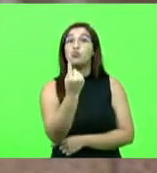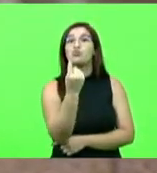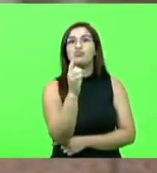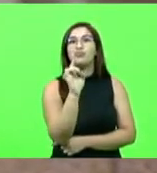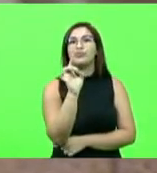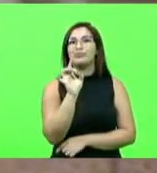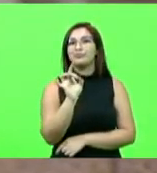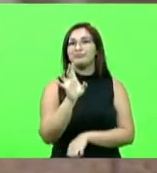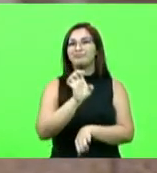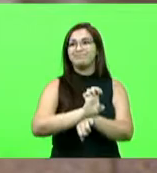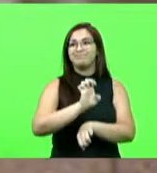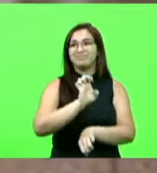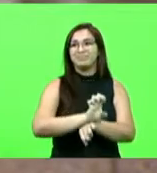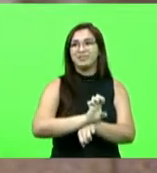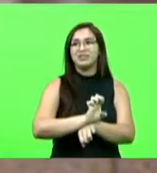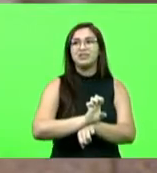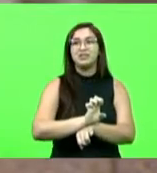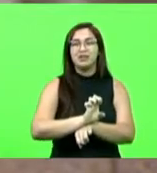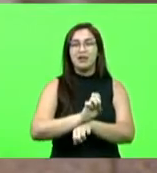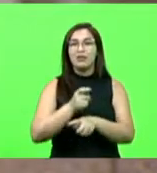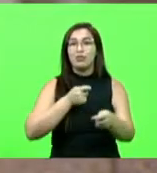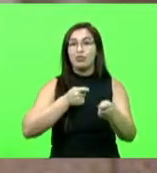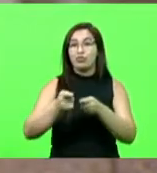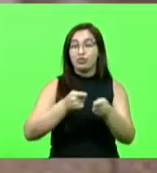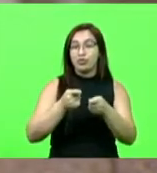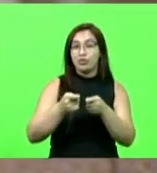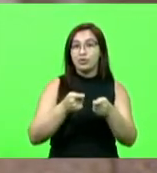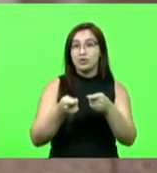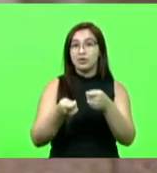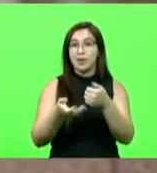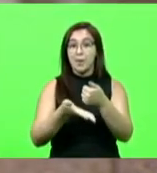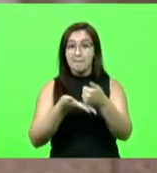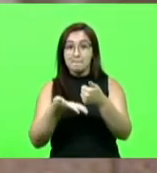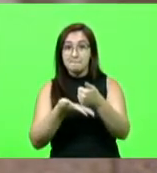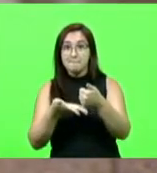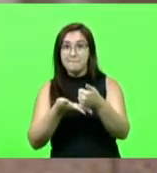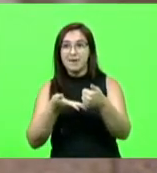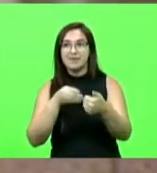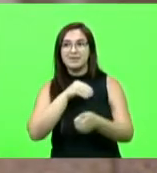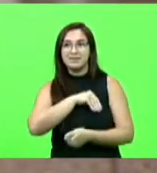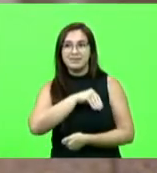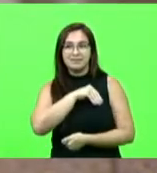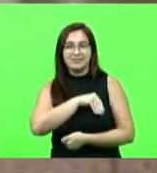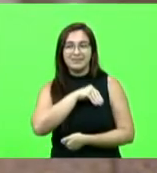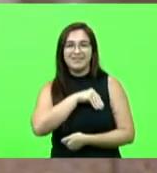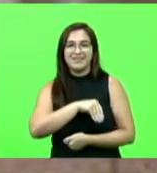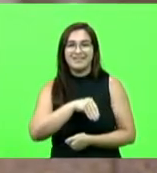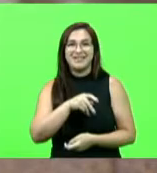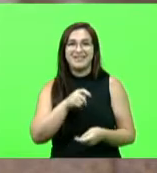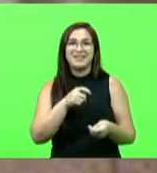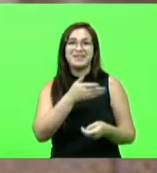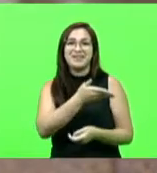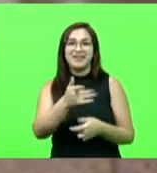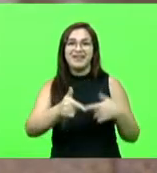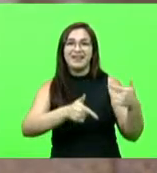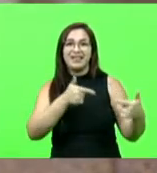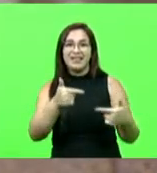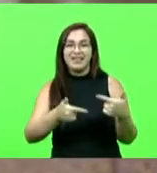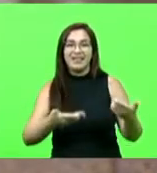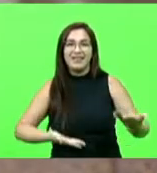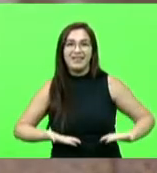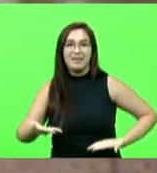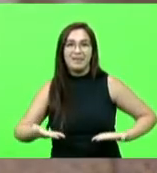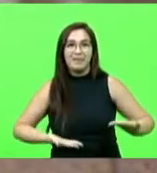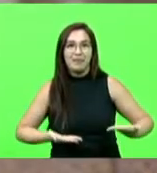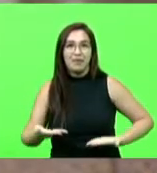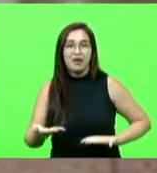onde a negociação do piso salarial dos empregados de todas as categorias